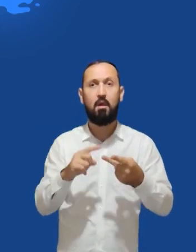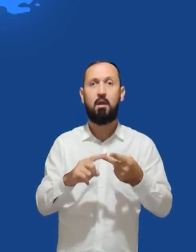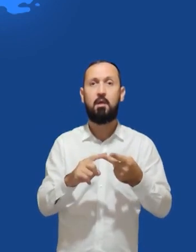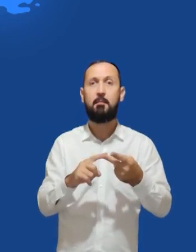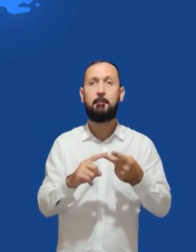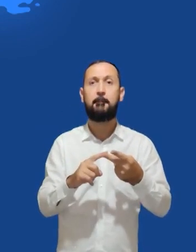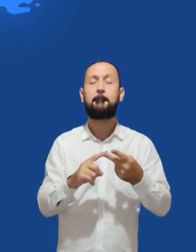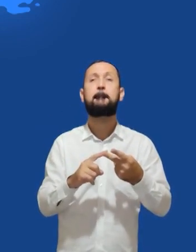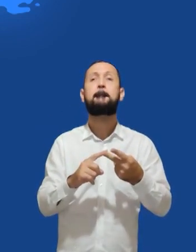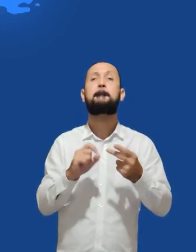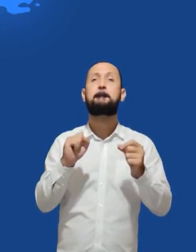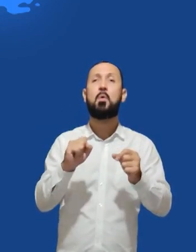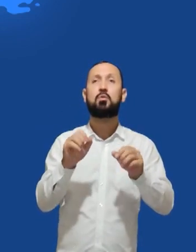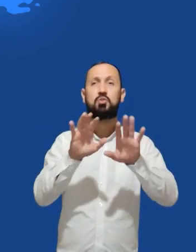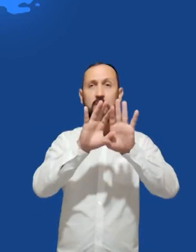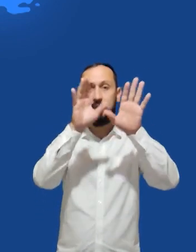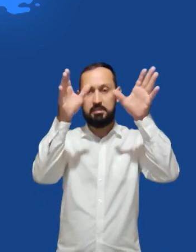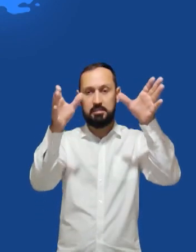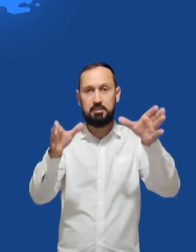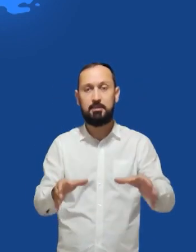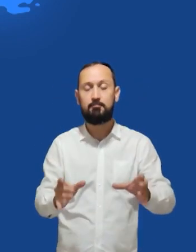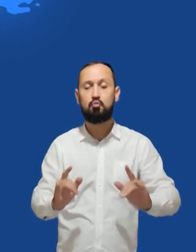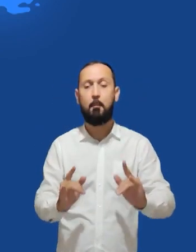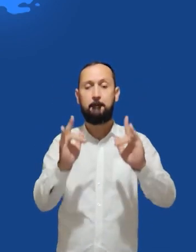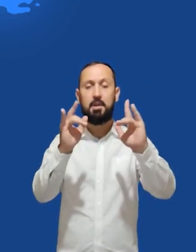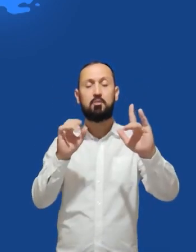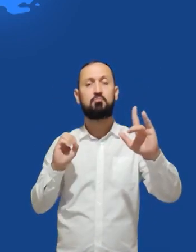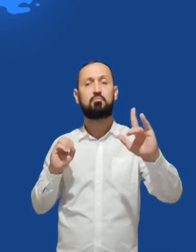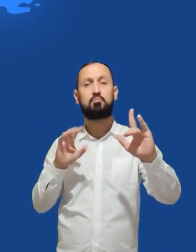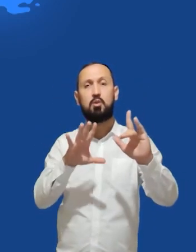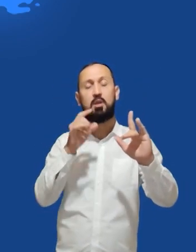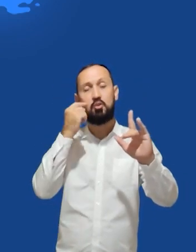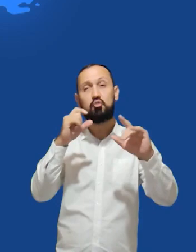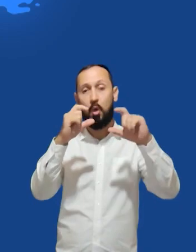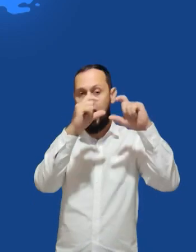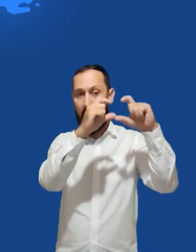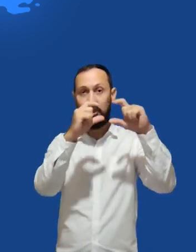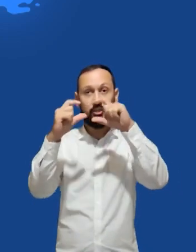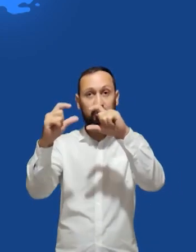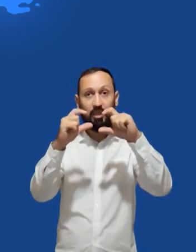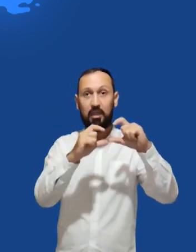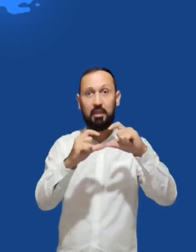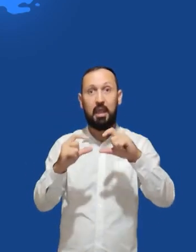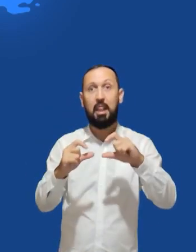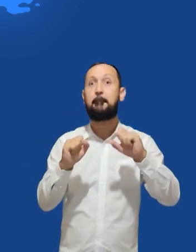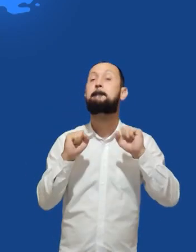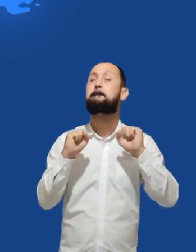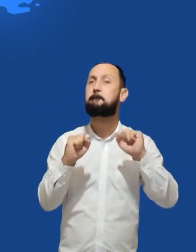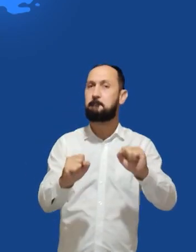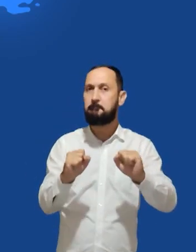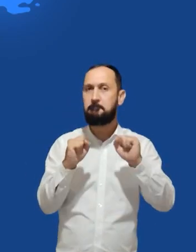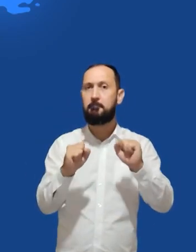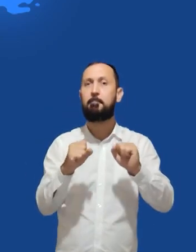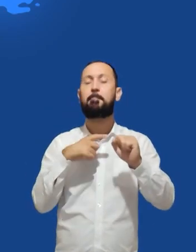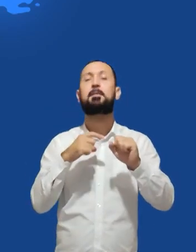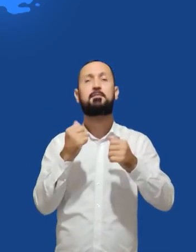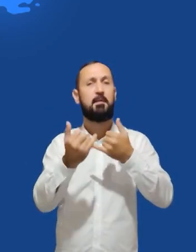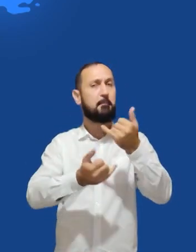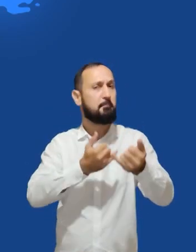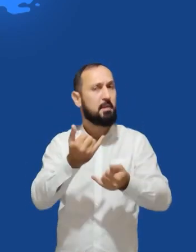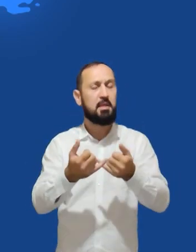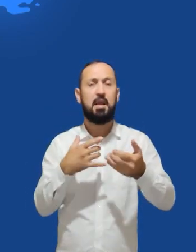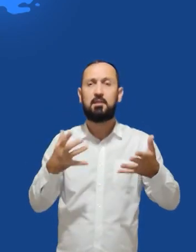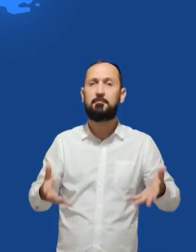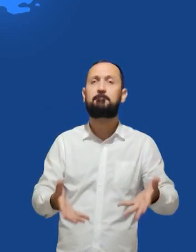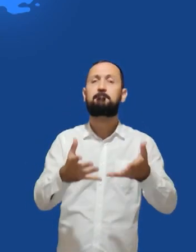figura sinuosa, você está projetando num prédio, você quer projetar só as janelas, por exemplo,